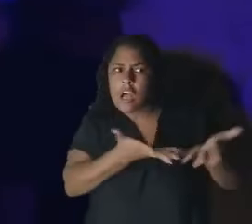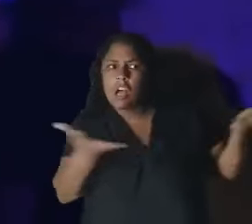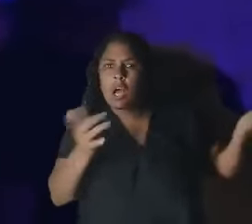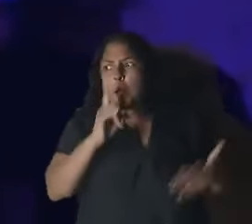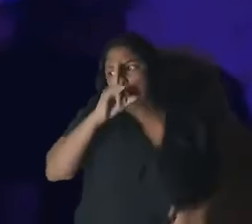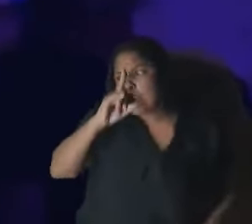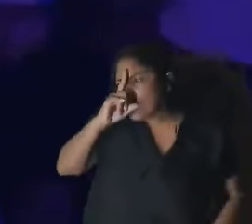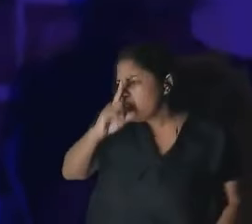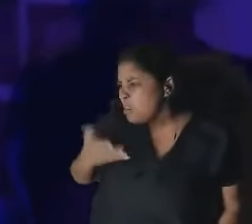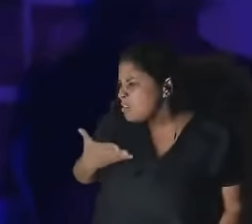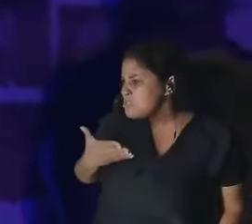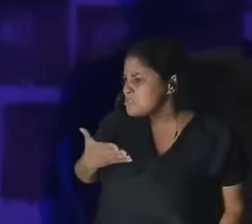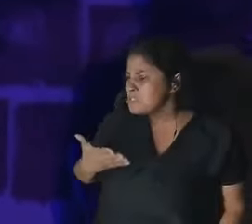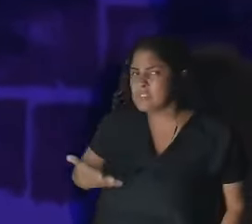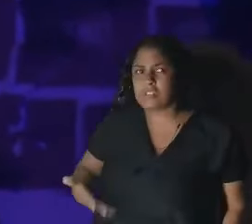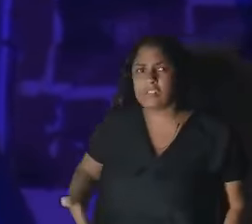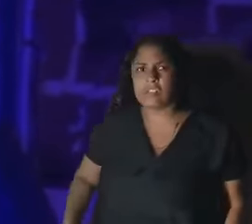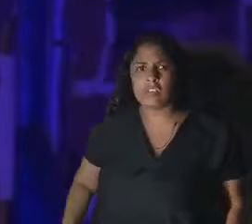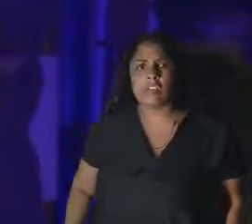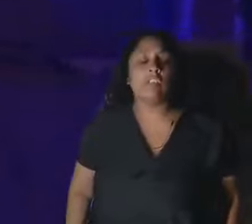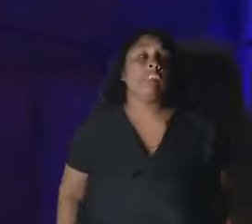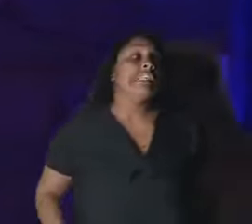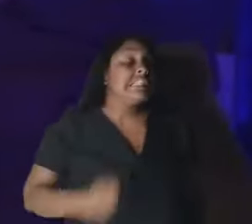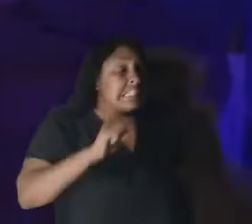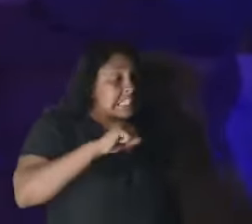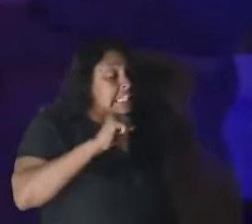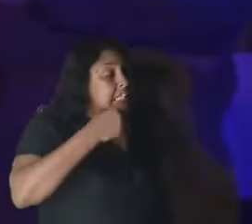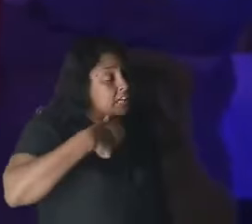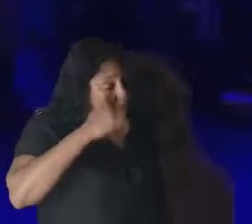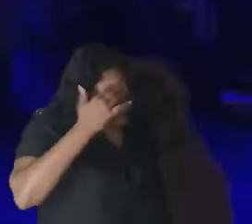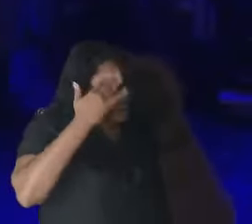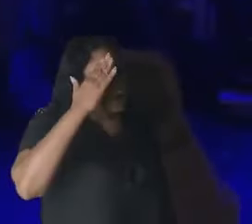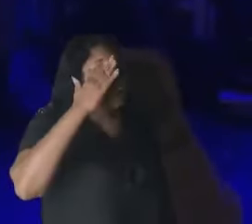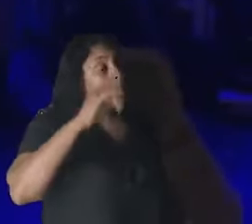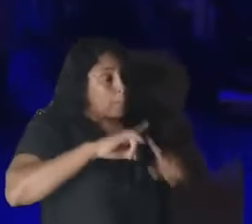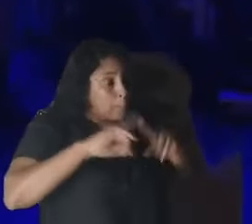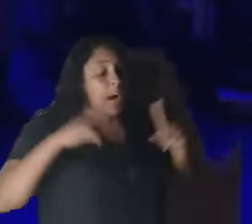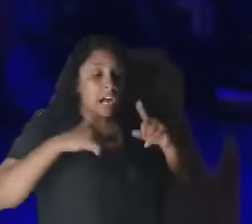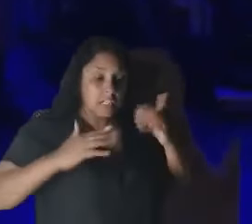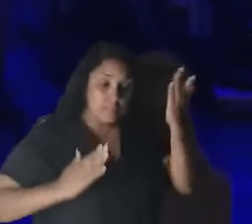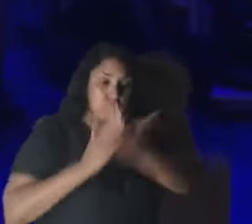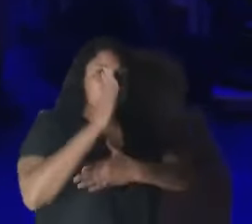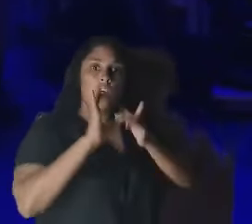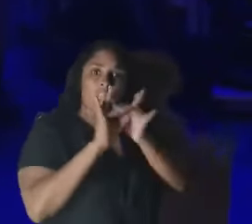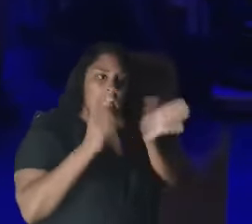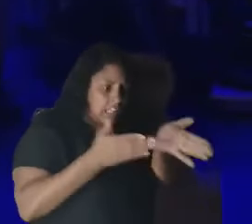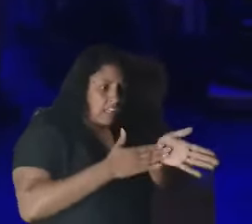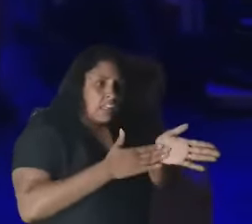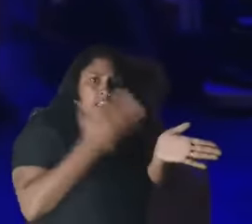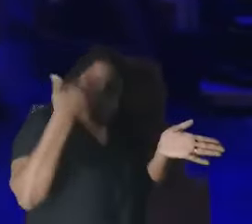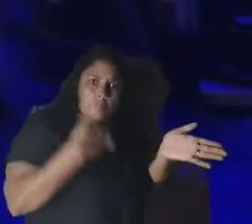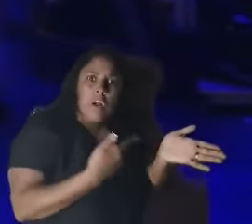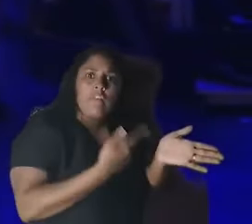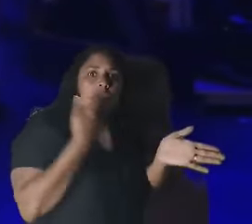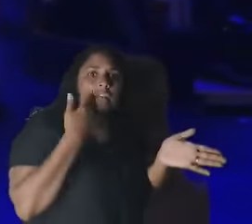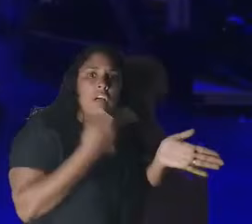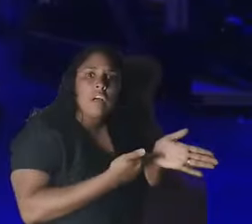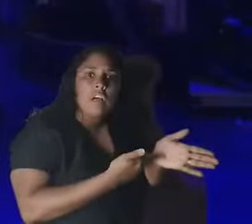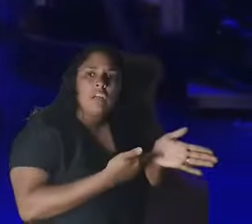muito perigoso. Sim, eu entendo. Mas eu tenho autorização, a permissão está aqui. Pode